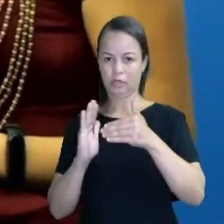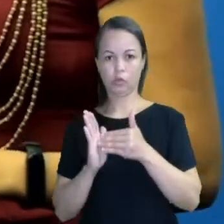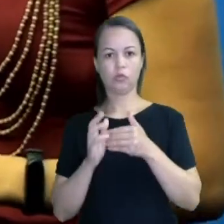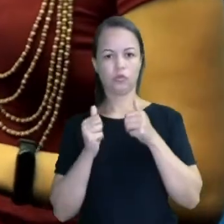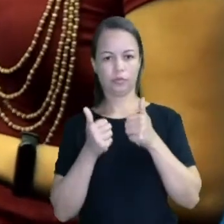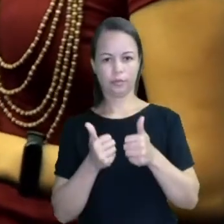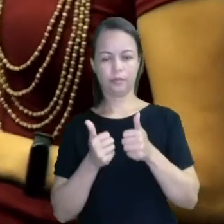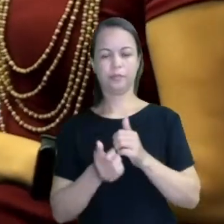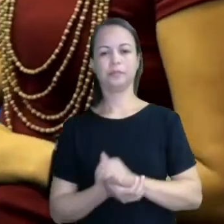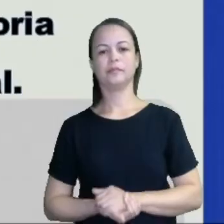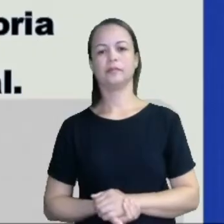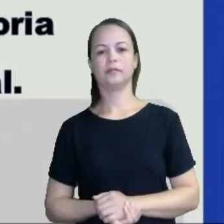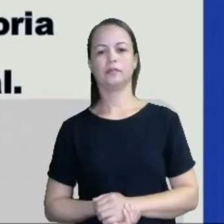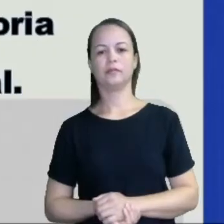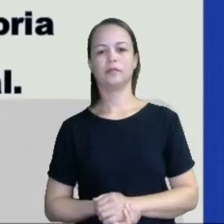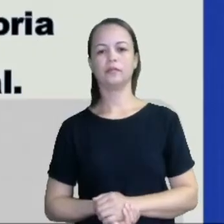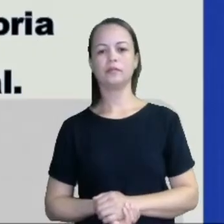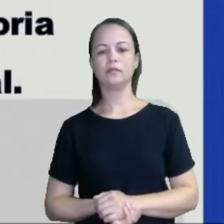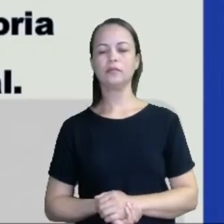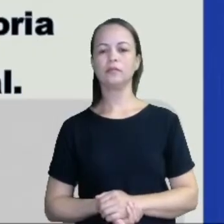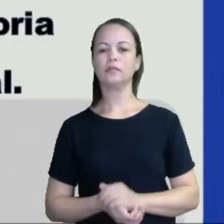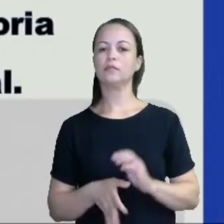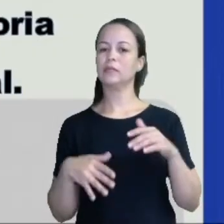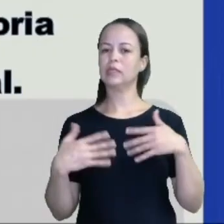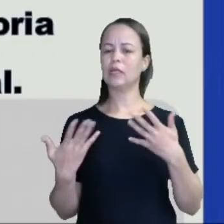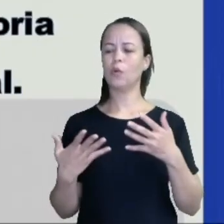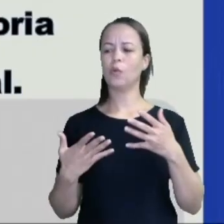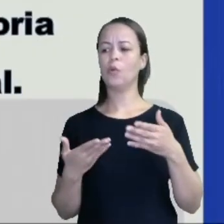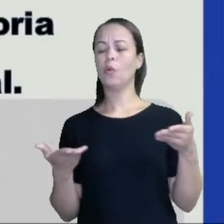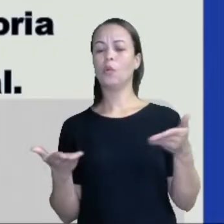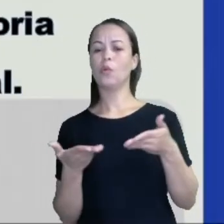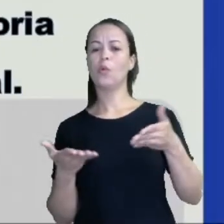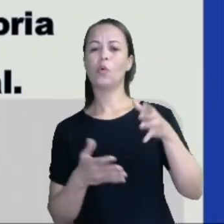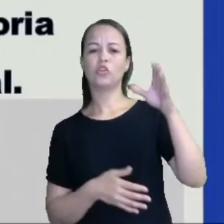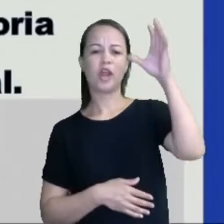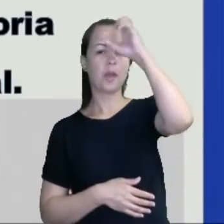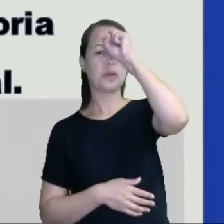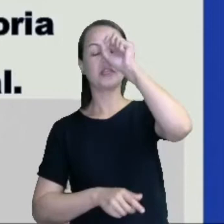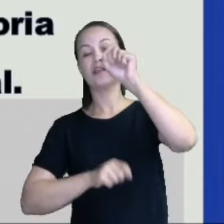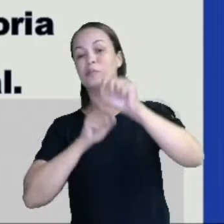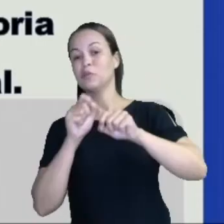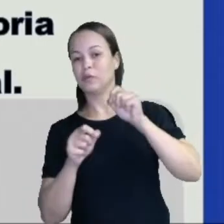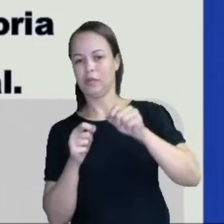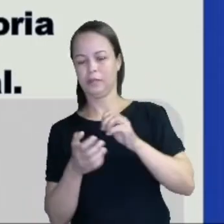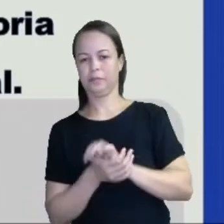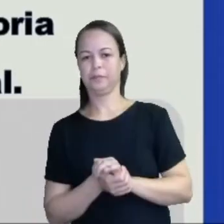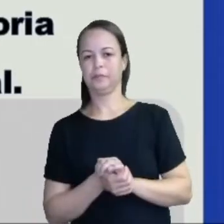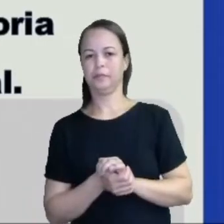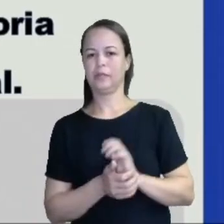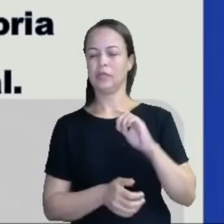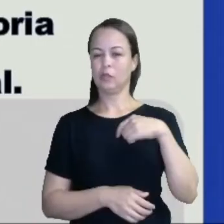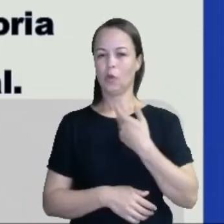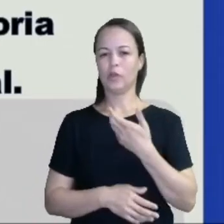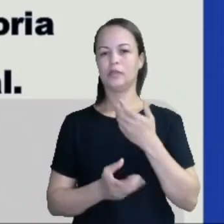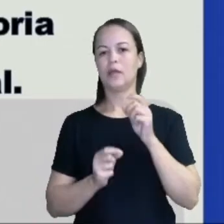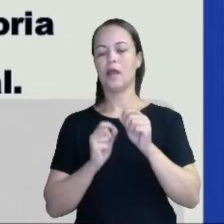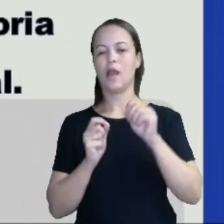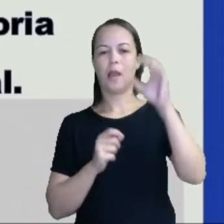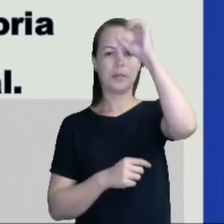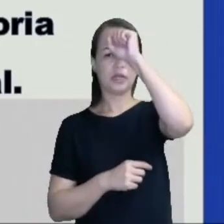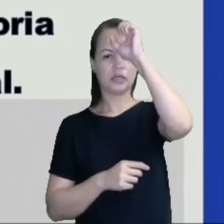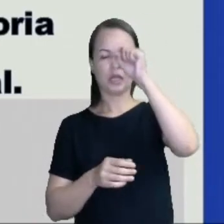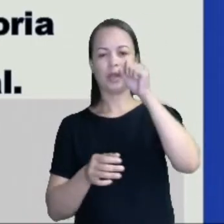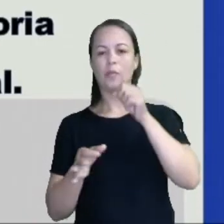pessoal? Então, o que foi que nós aprendemos hoje? Presta atenção. Nós aprendemos a formação original